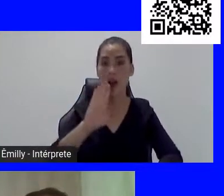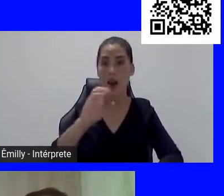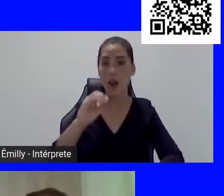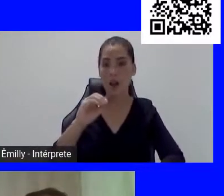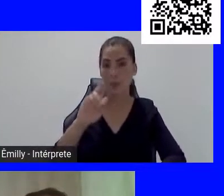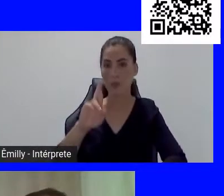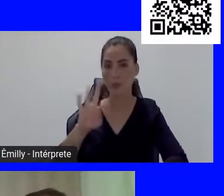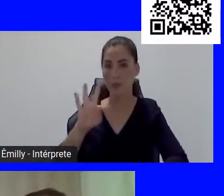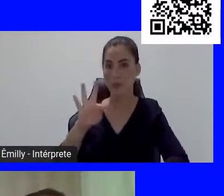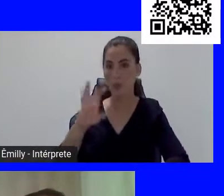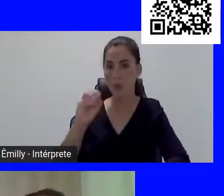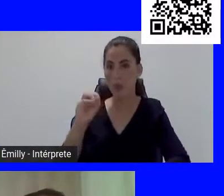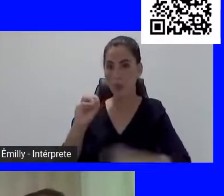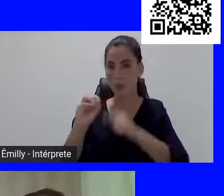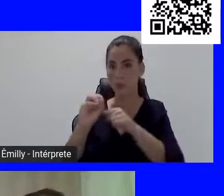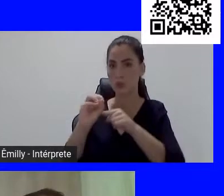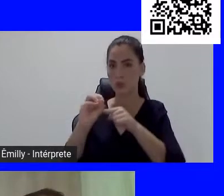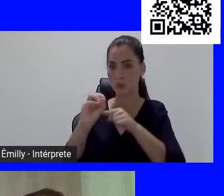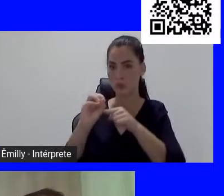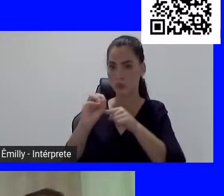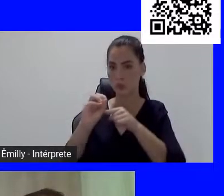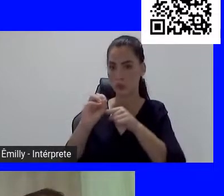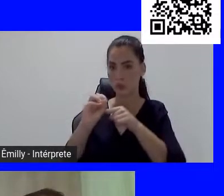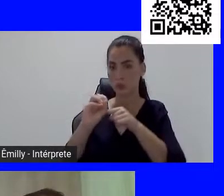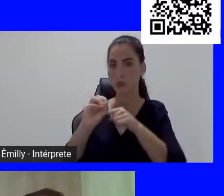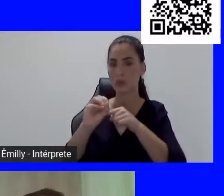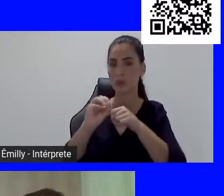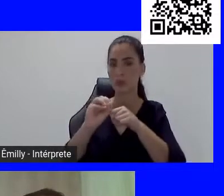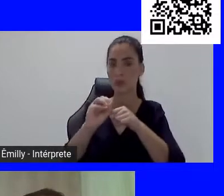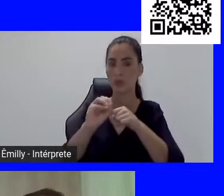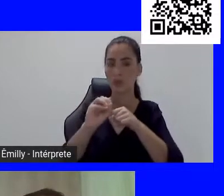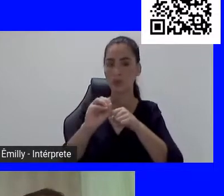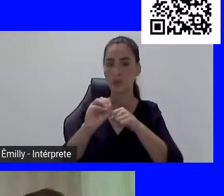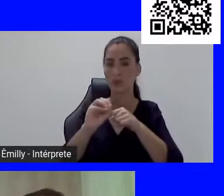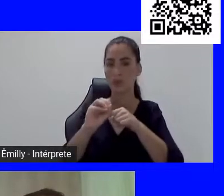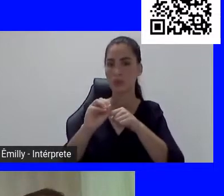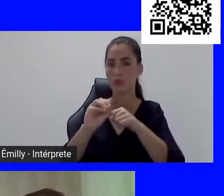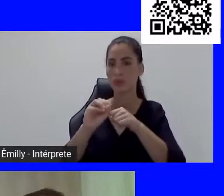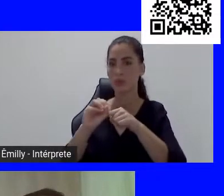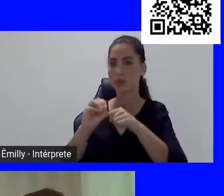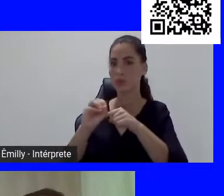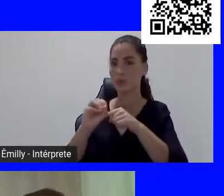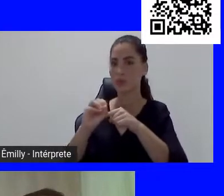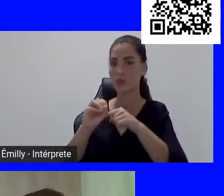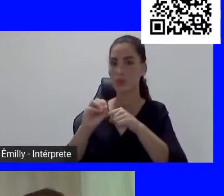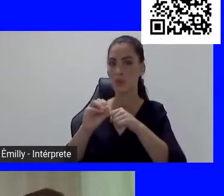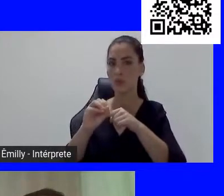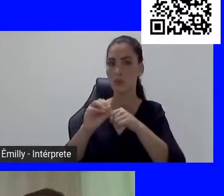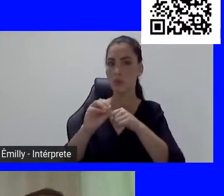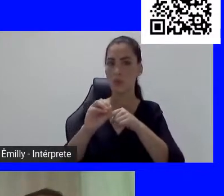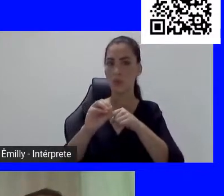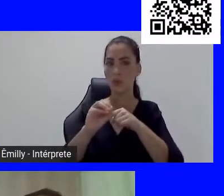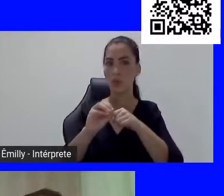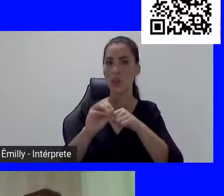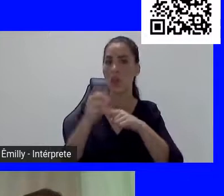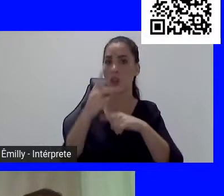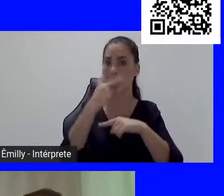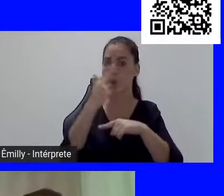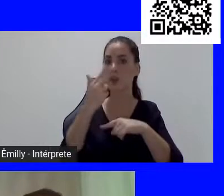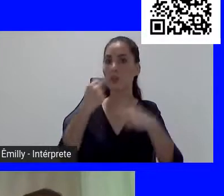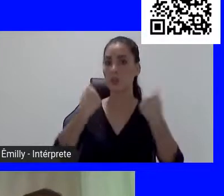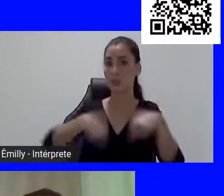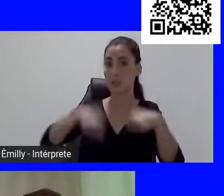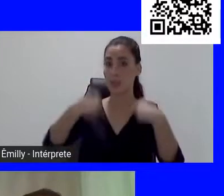e anencéfalos, mas tenho restrição a avançar com aborto sem um amplo debate com a sociedade e